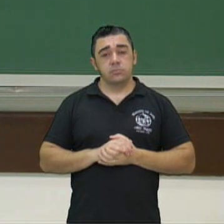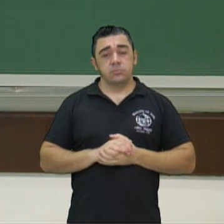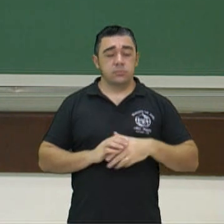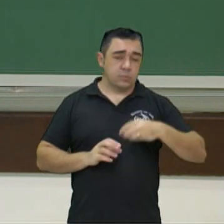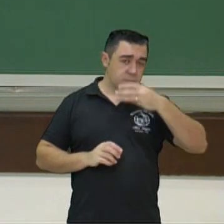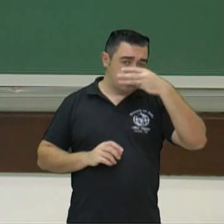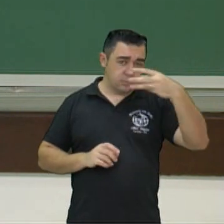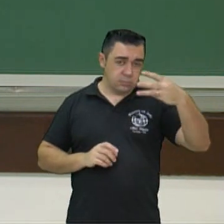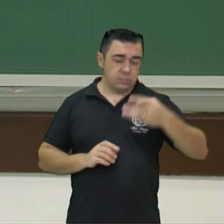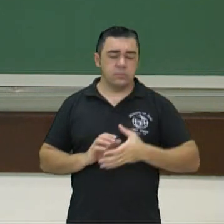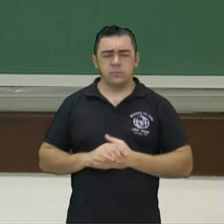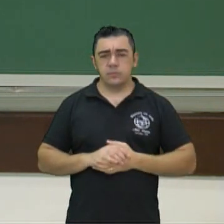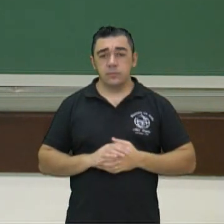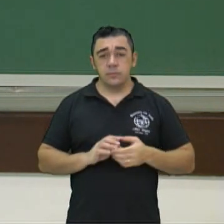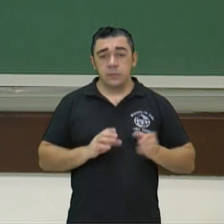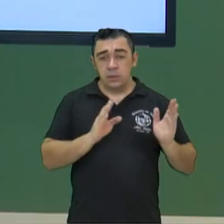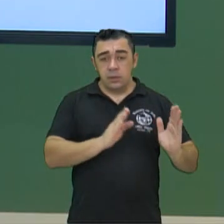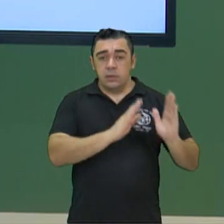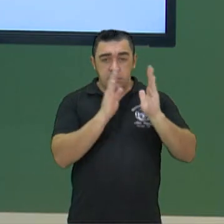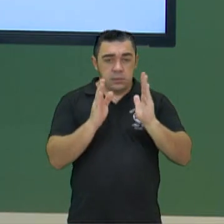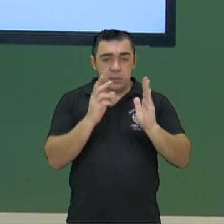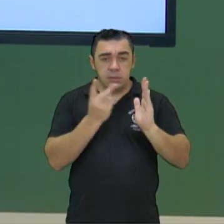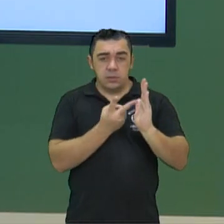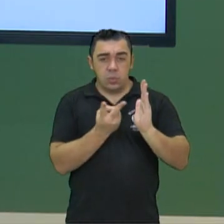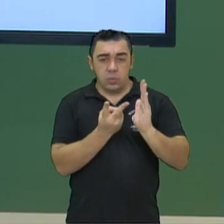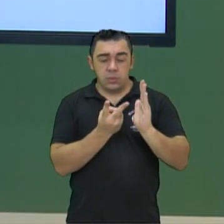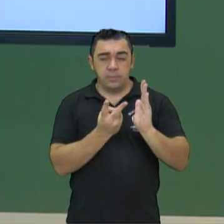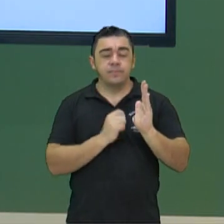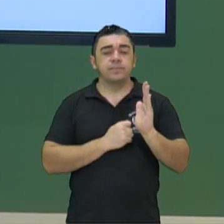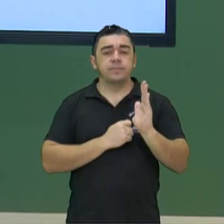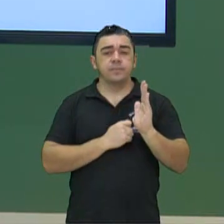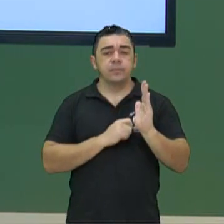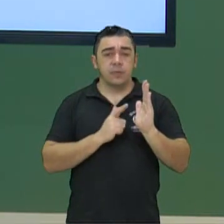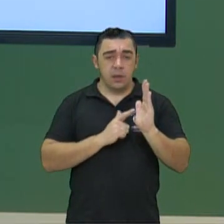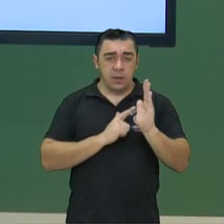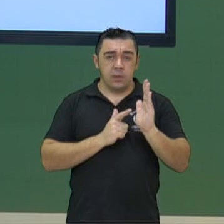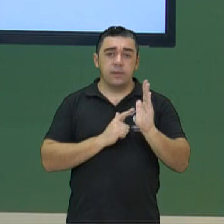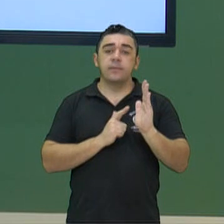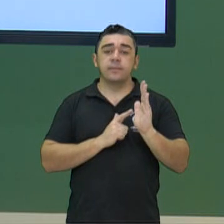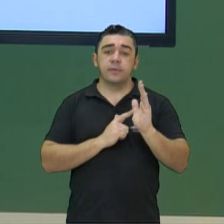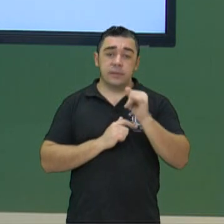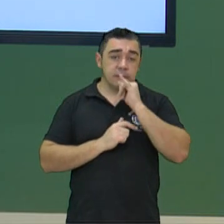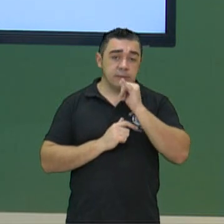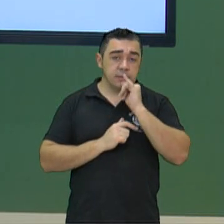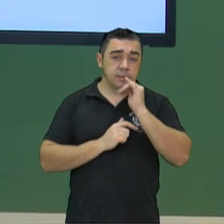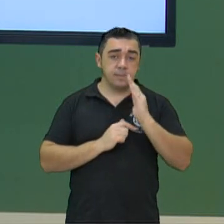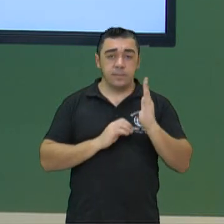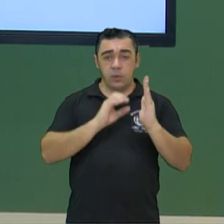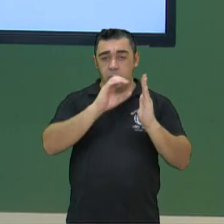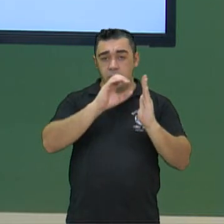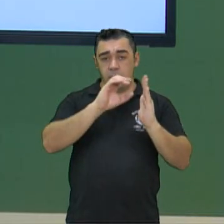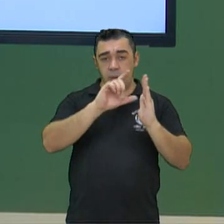3 opções. Na segunda casinha, quantas opções eu tenho? Eu posso pôr